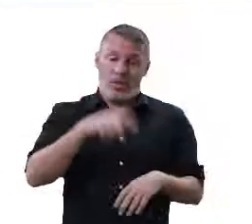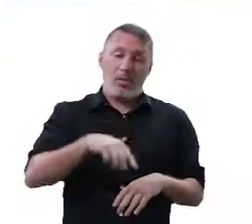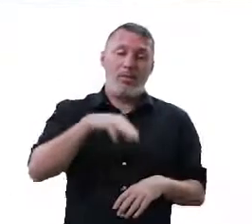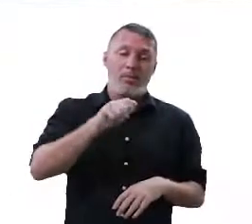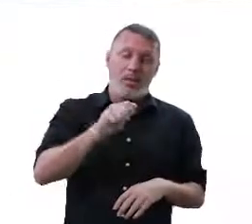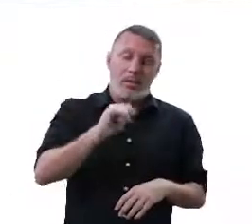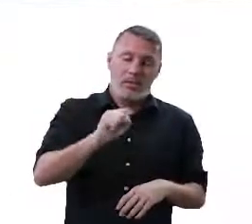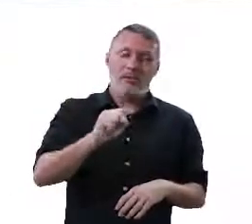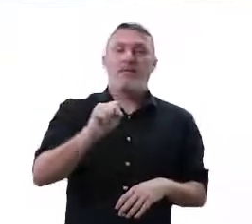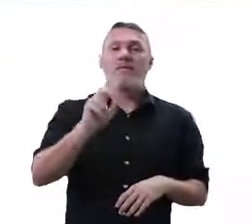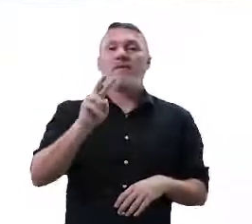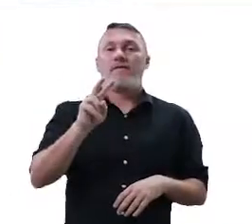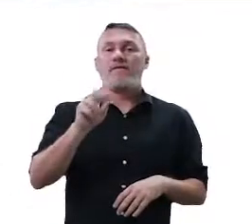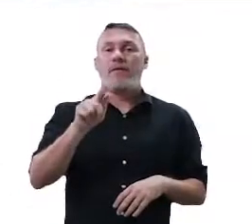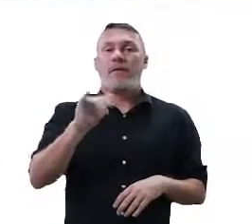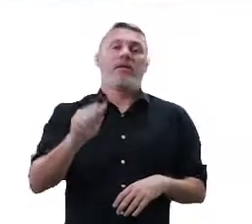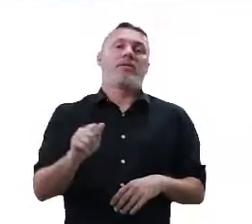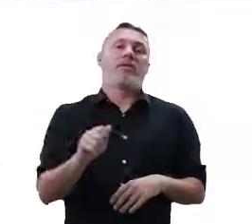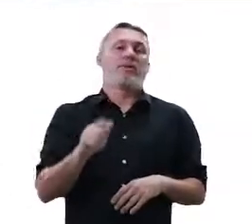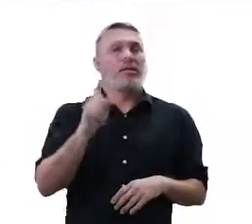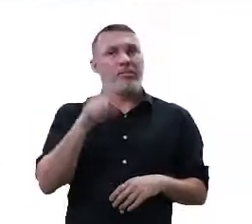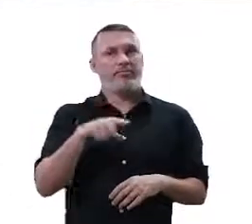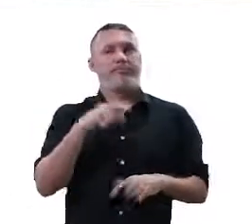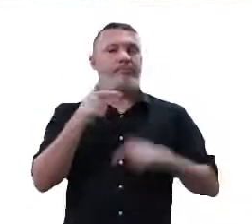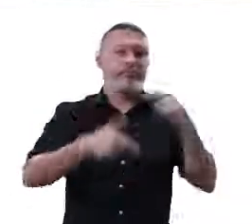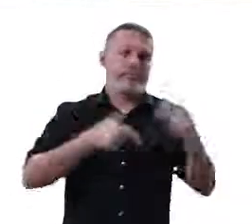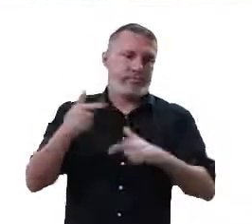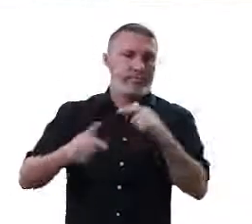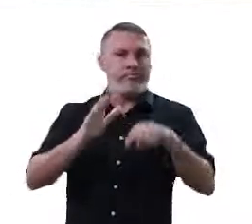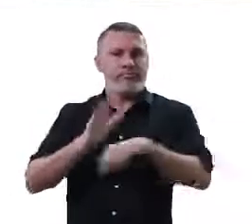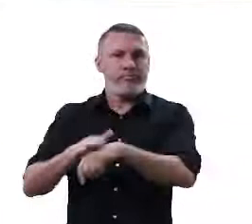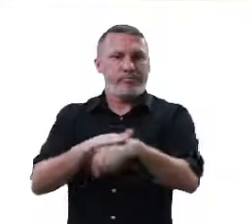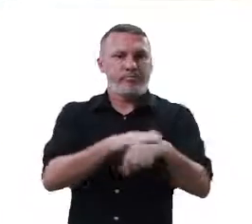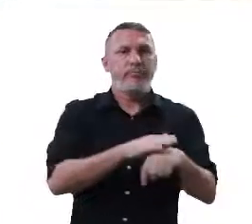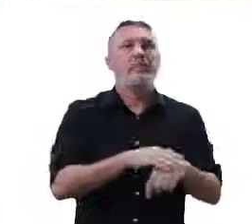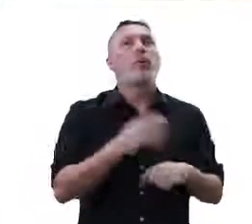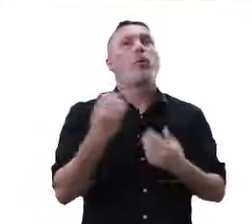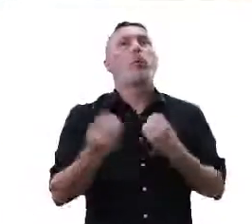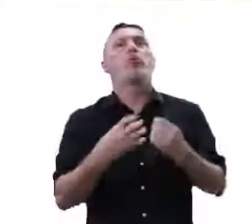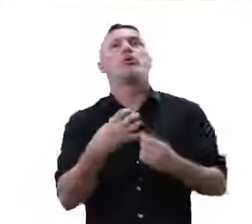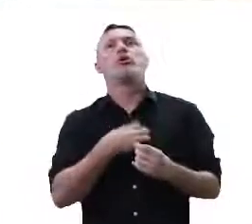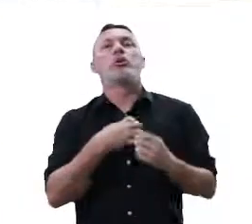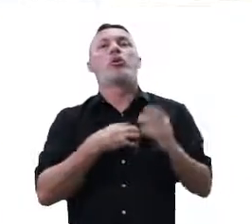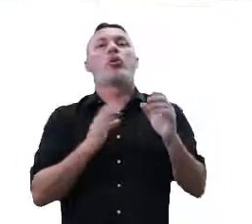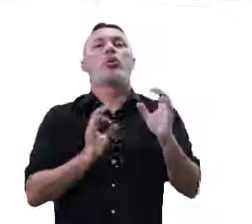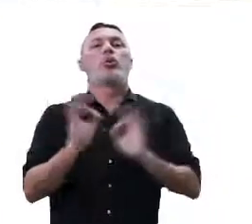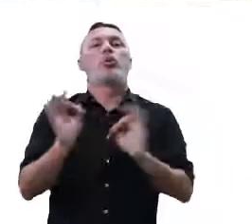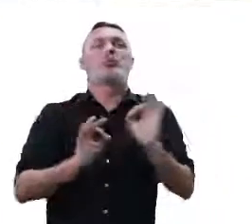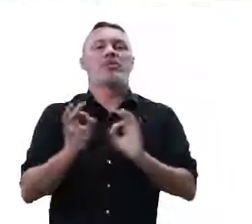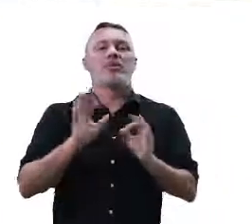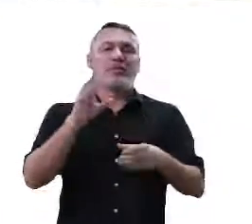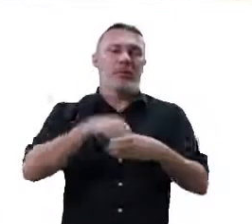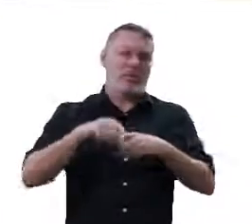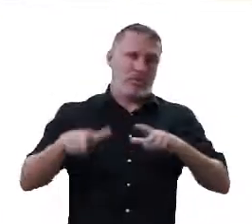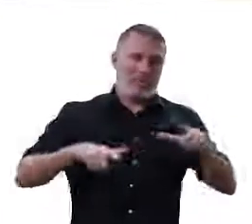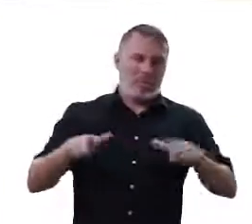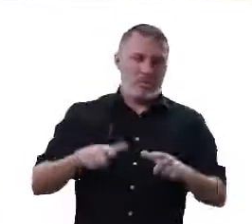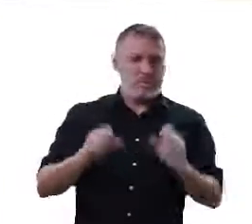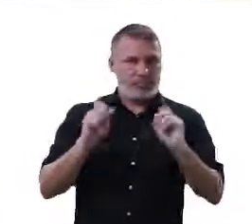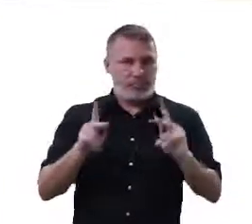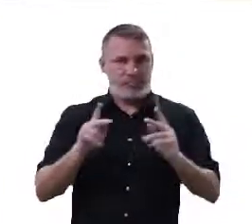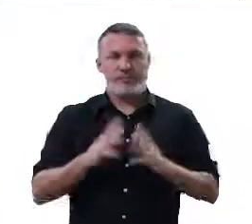de lucro. Isso é a mais-valia, certo? Então, a relação de produção, ela se baseia exatamente numa forma de